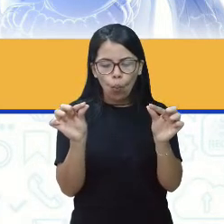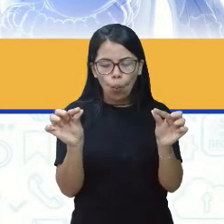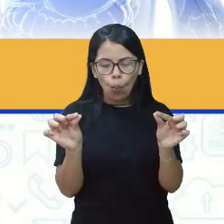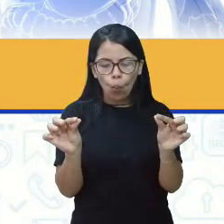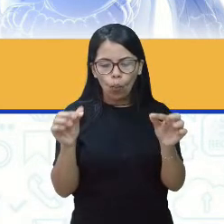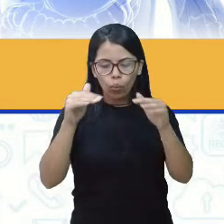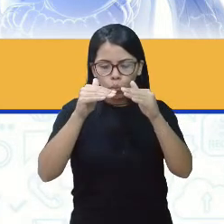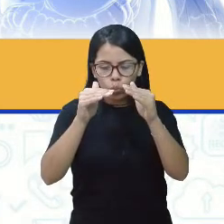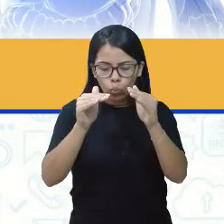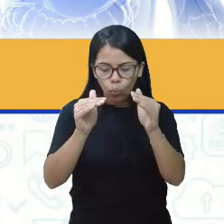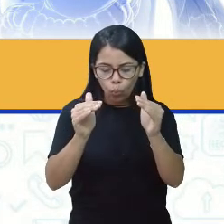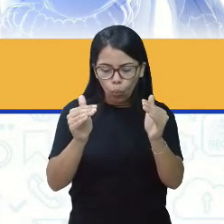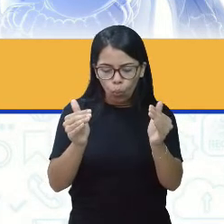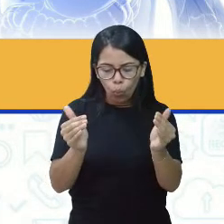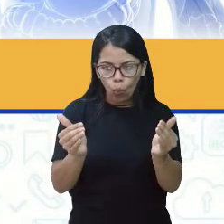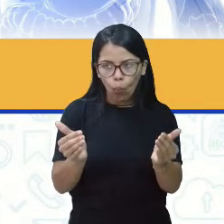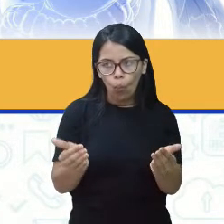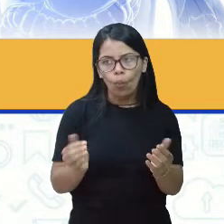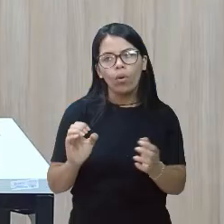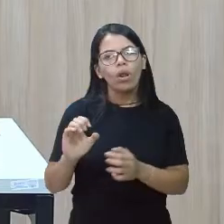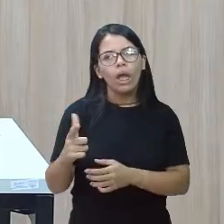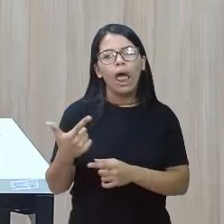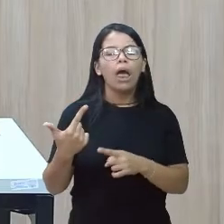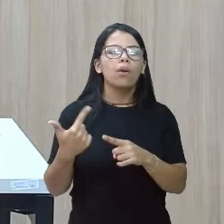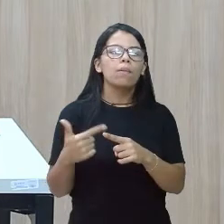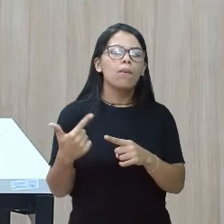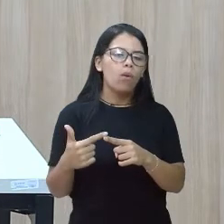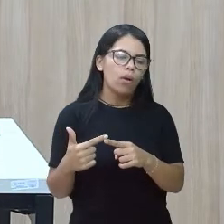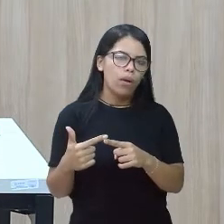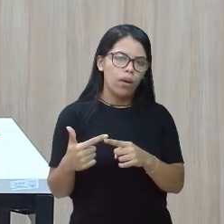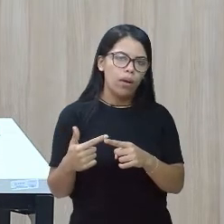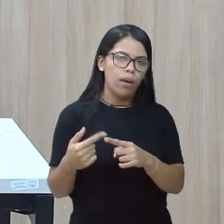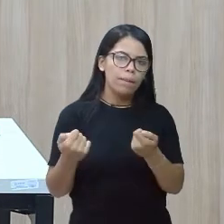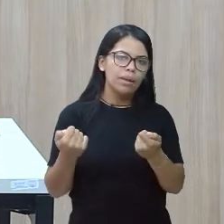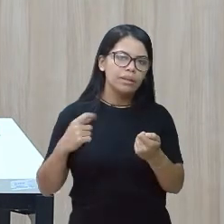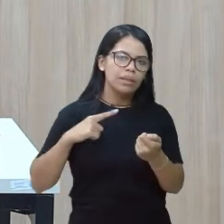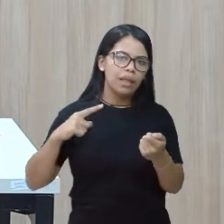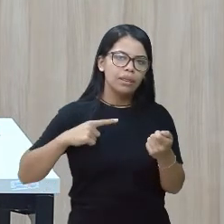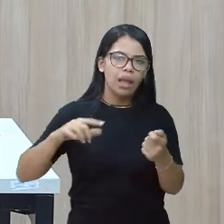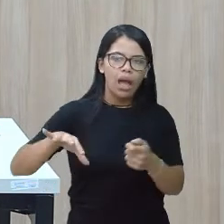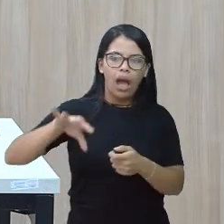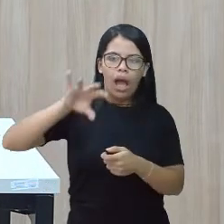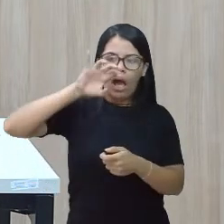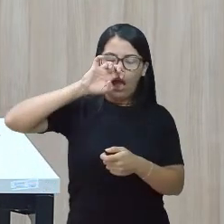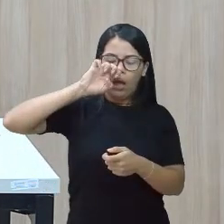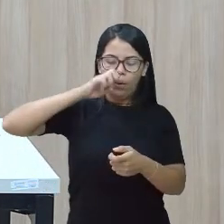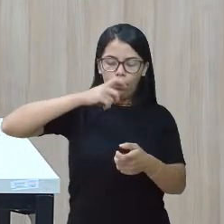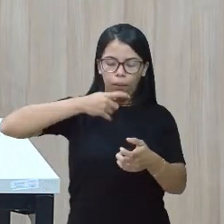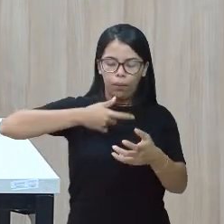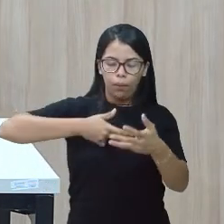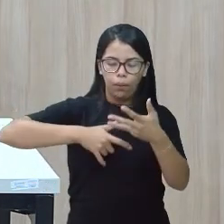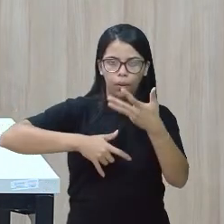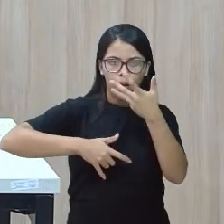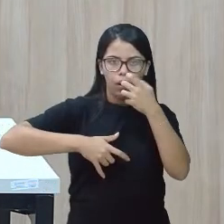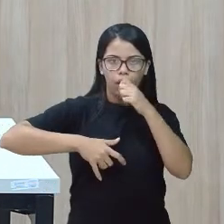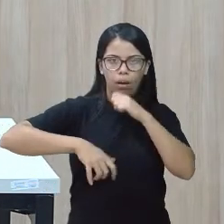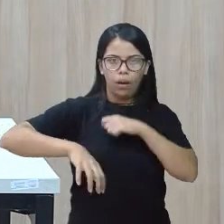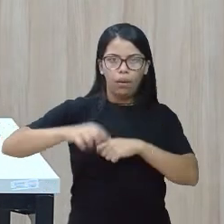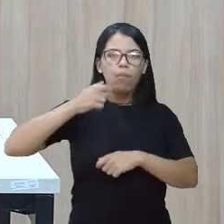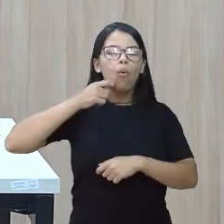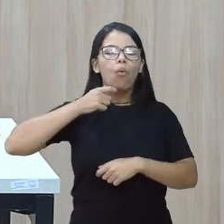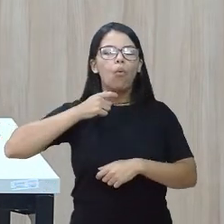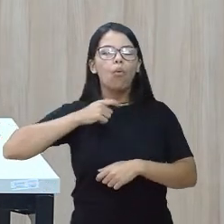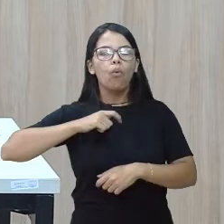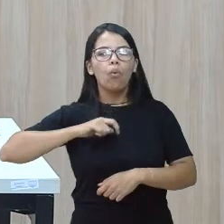parede bem fina. Claro, porque aí vai ter que acontecer a troca gasosa, que está chegando o ar por um tubo, e